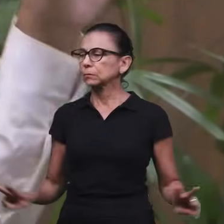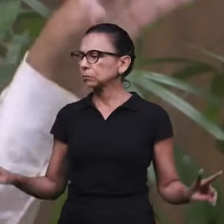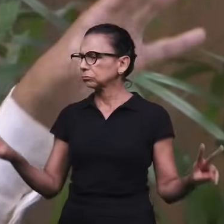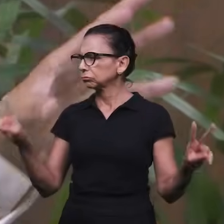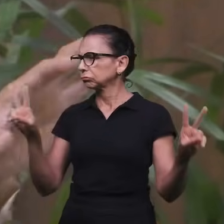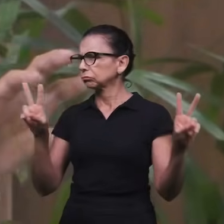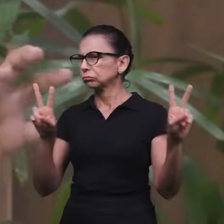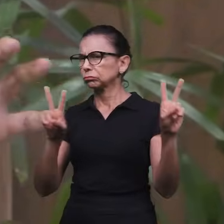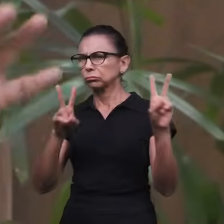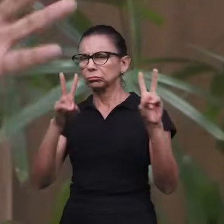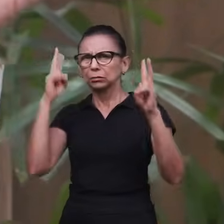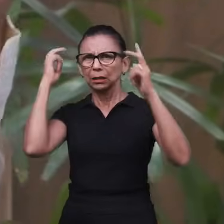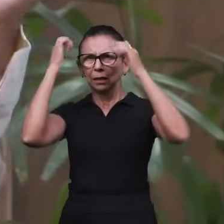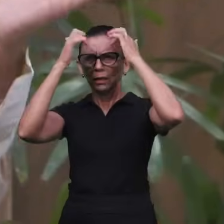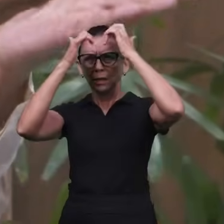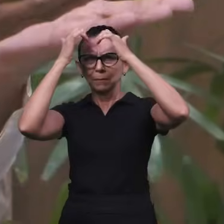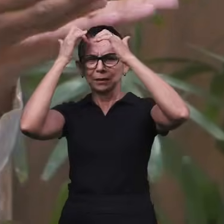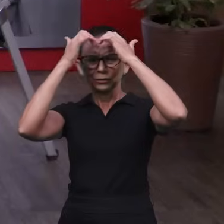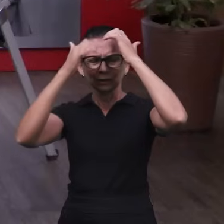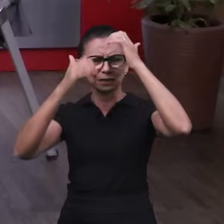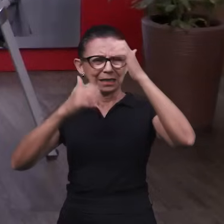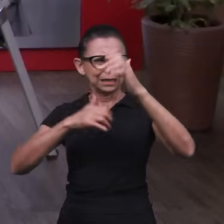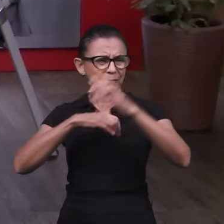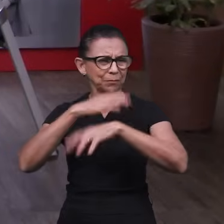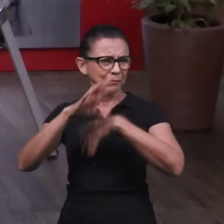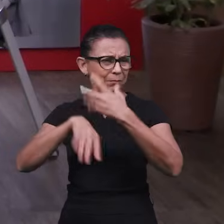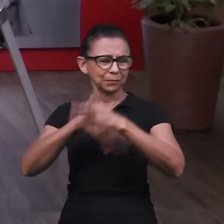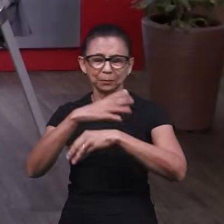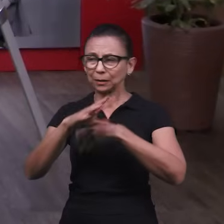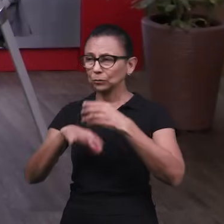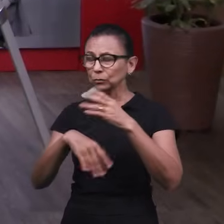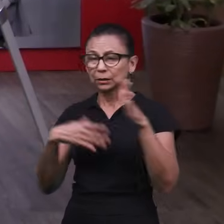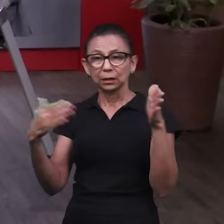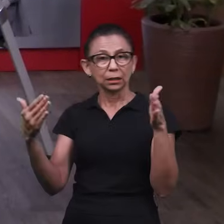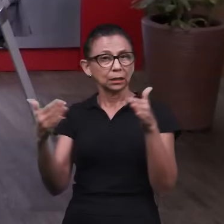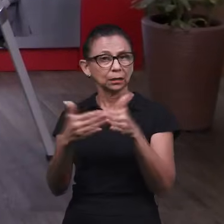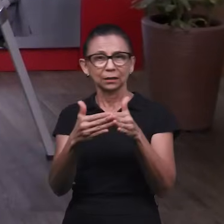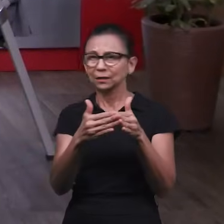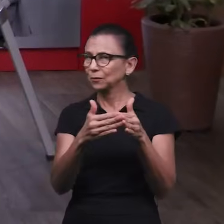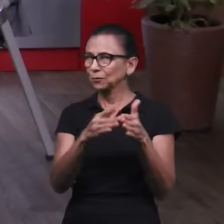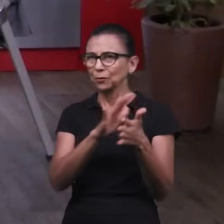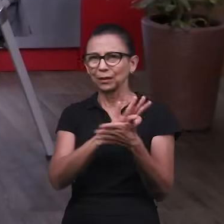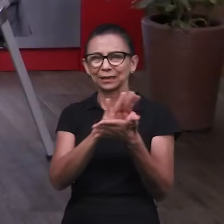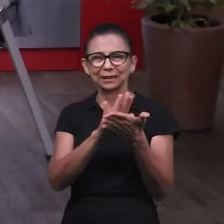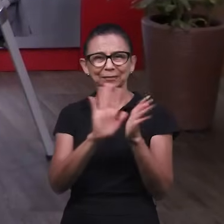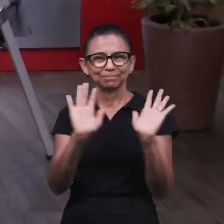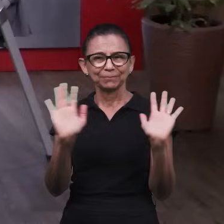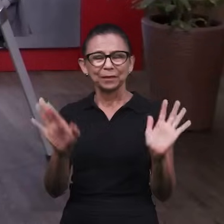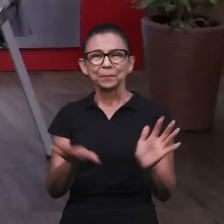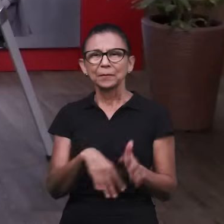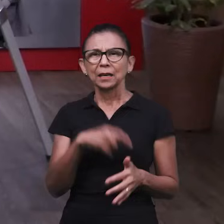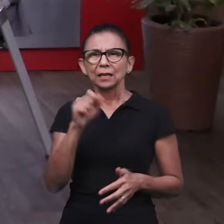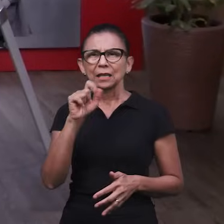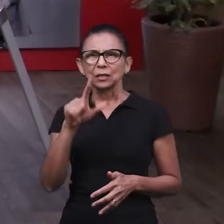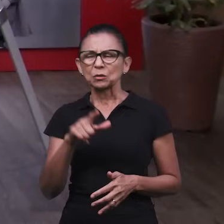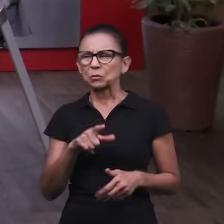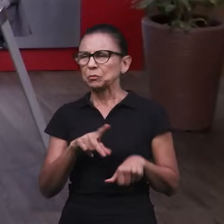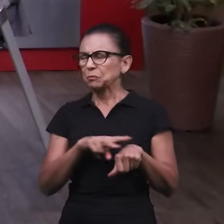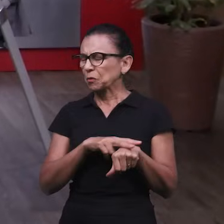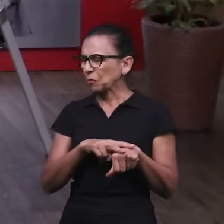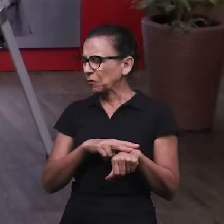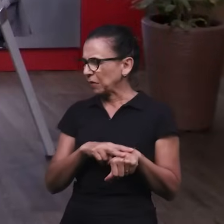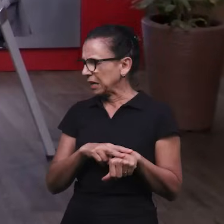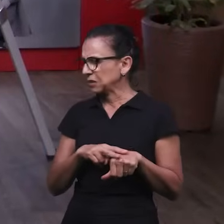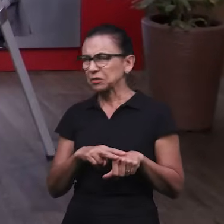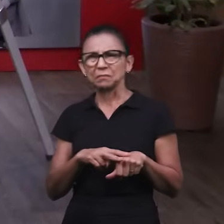meio bagunçado mesmo. Ele não está conseguindo focar em um elemento, entre tantos. Sabe, tem um azul, verde, ele está vendo tudo